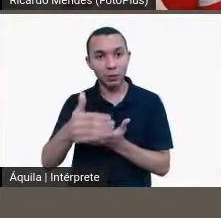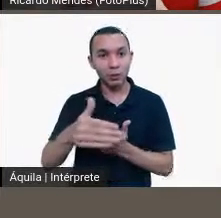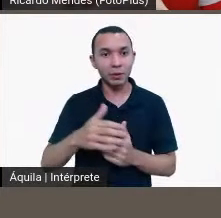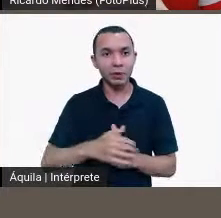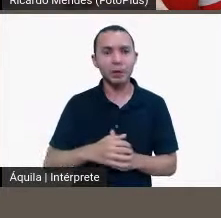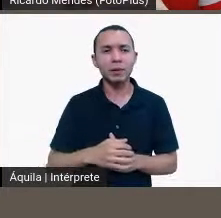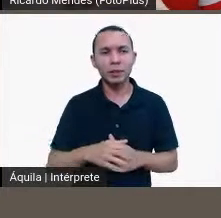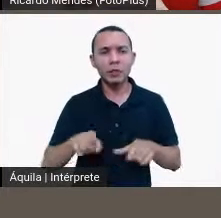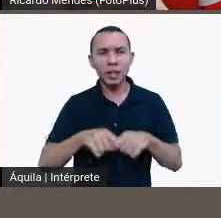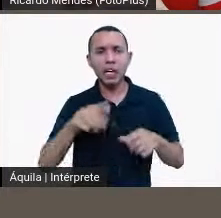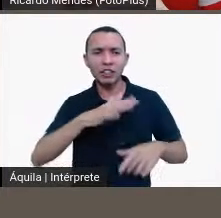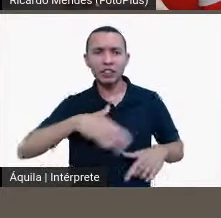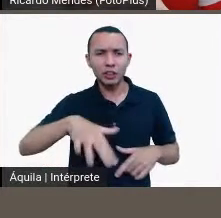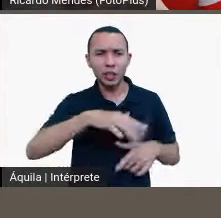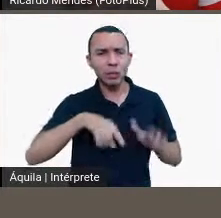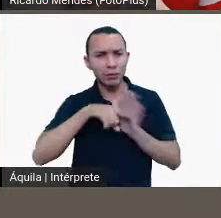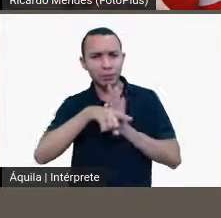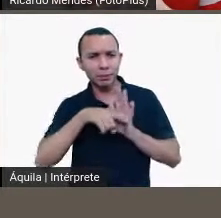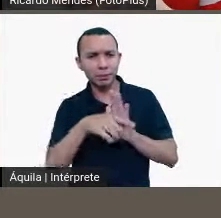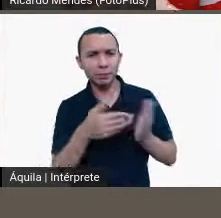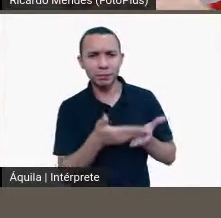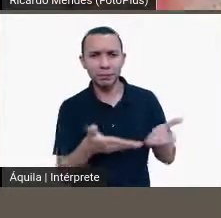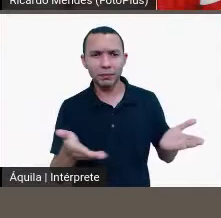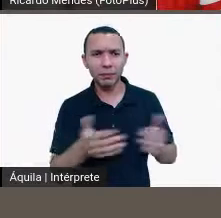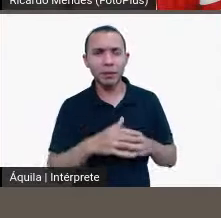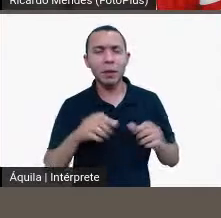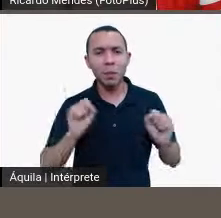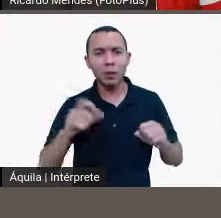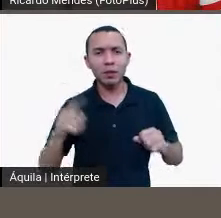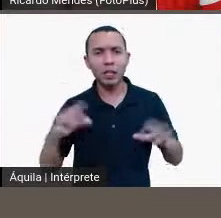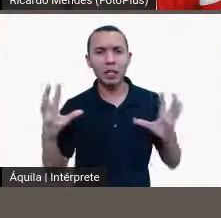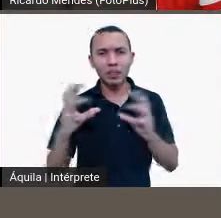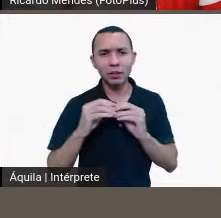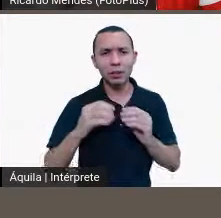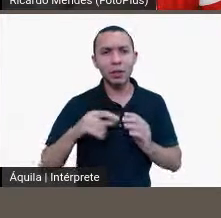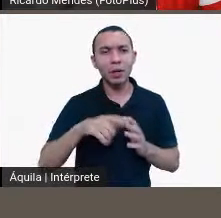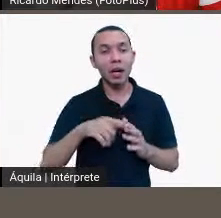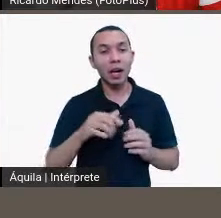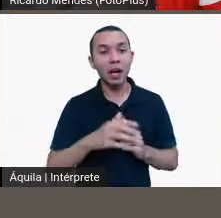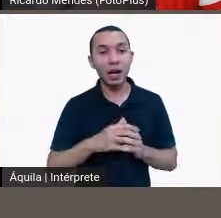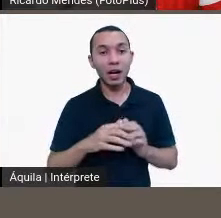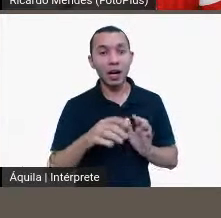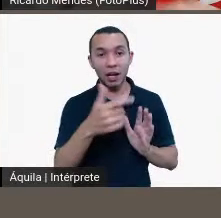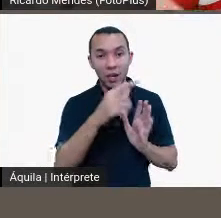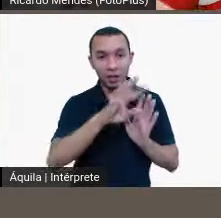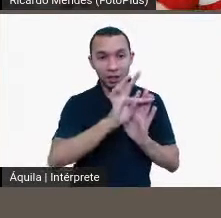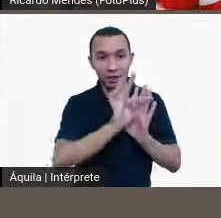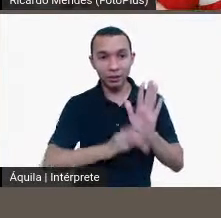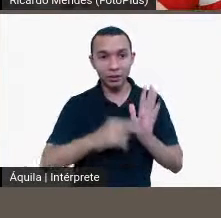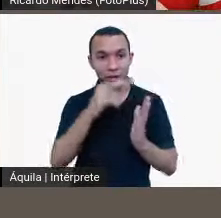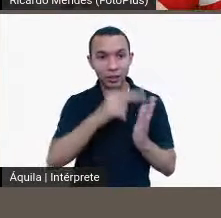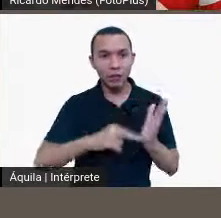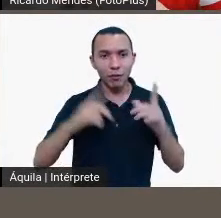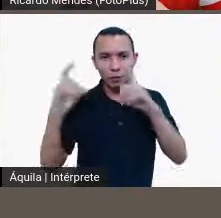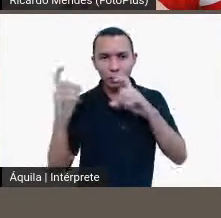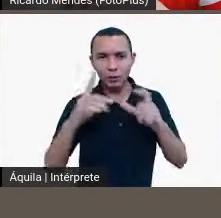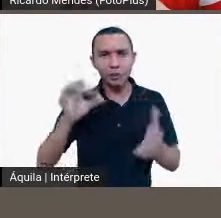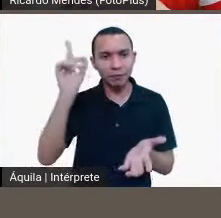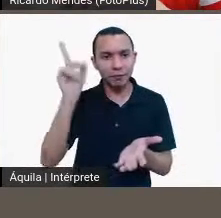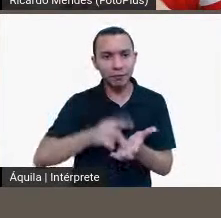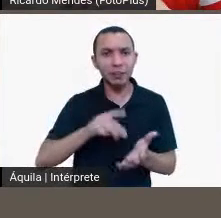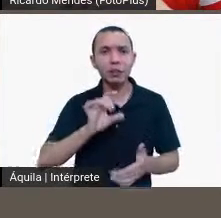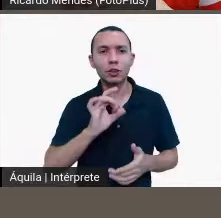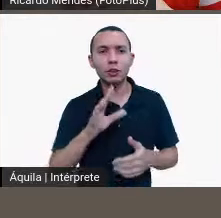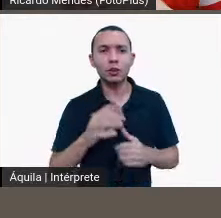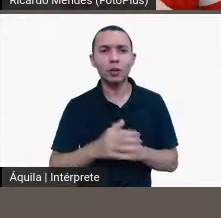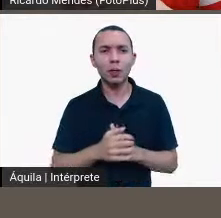generalizante. Parece resumir a abraçar a leitura a partir do parâmetro da fotografia pura, considerando assim meramente